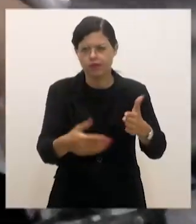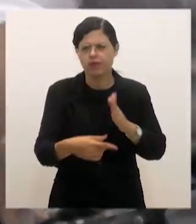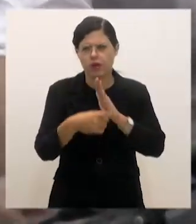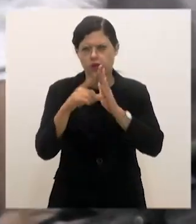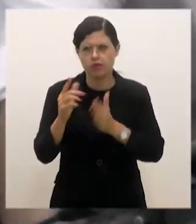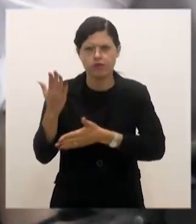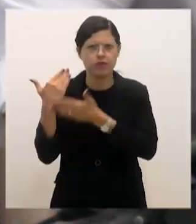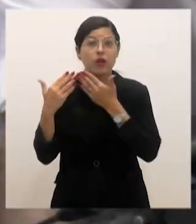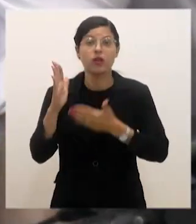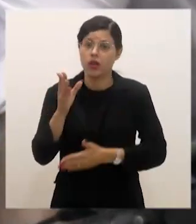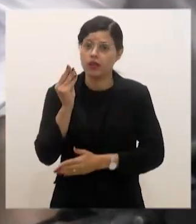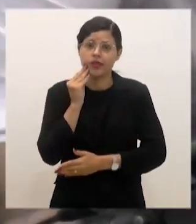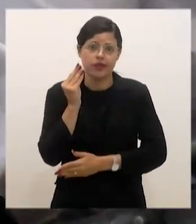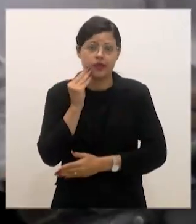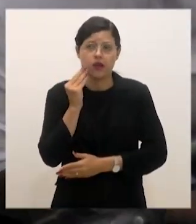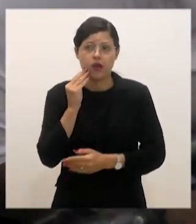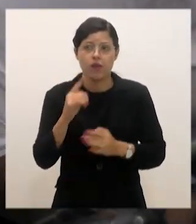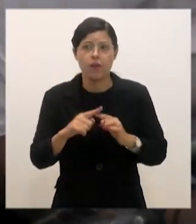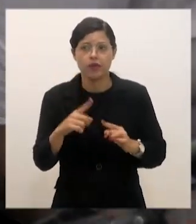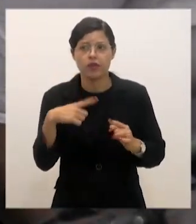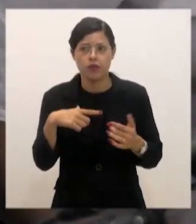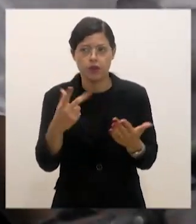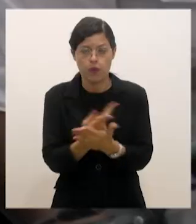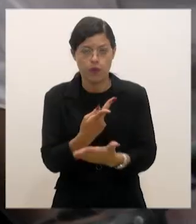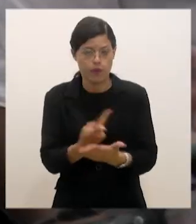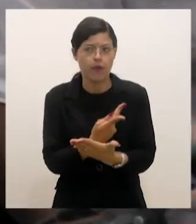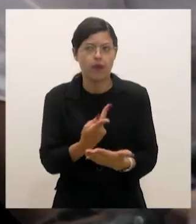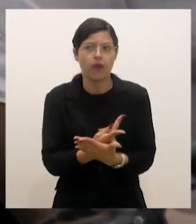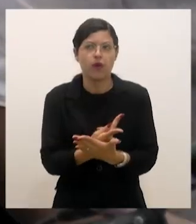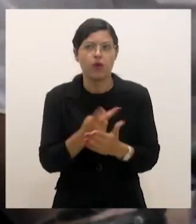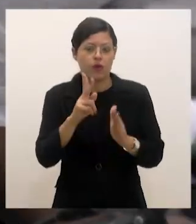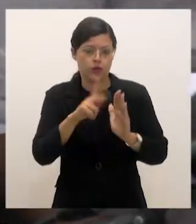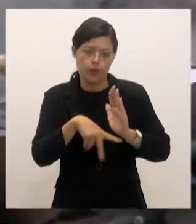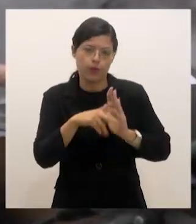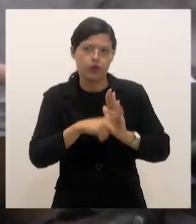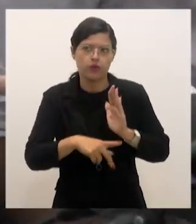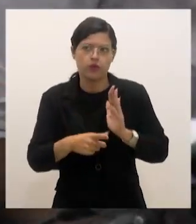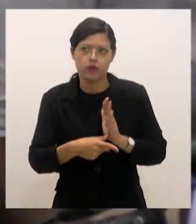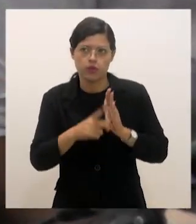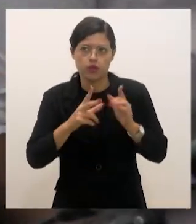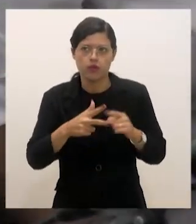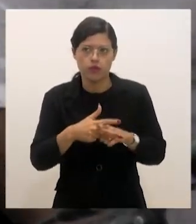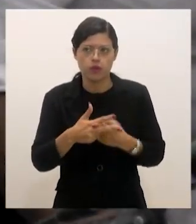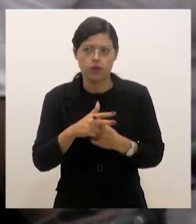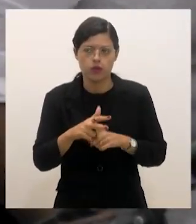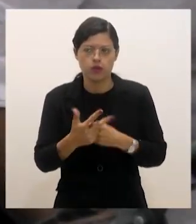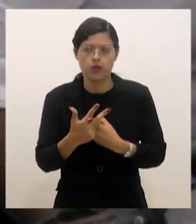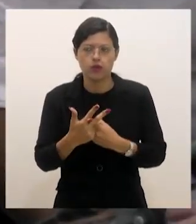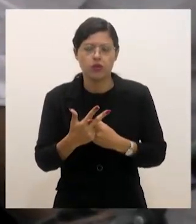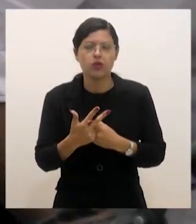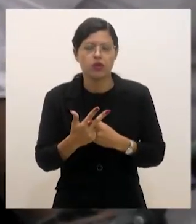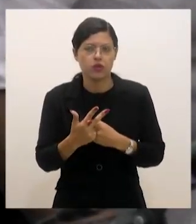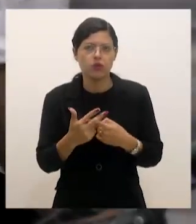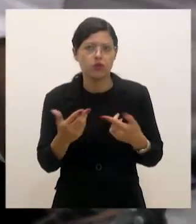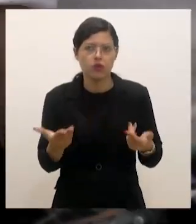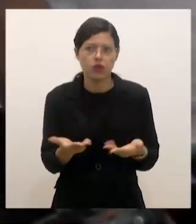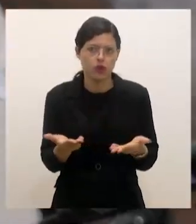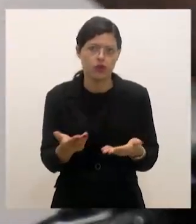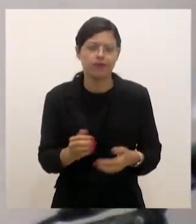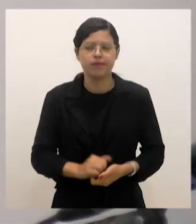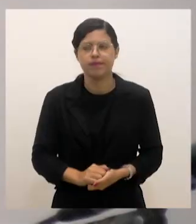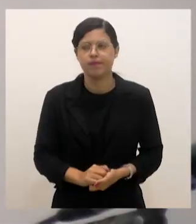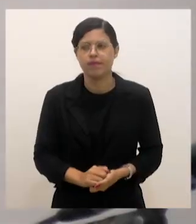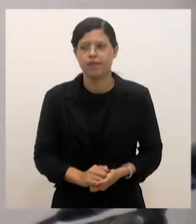havia sido tentado, mas houve um erro, inclusive, no projeto anterior, que foi corrigido a partir desse nosso